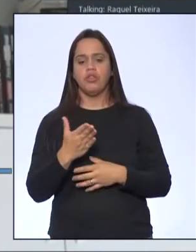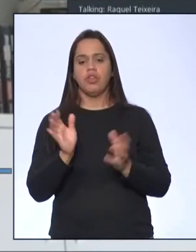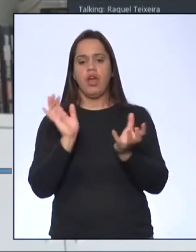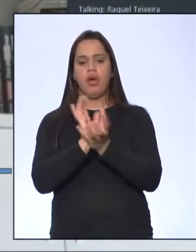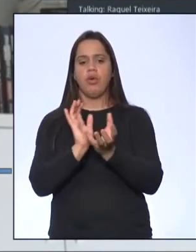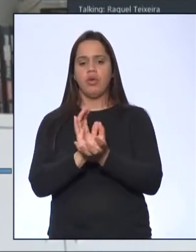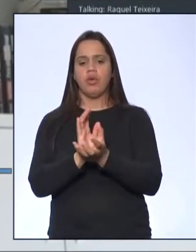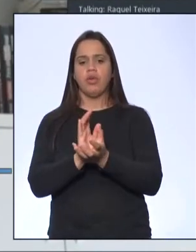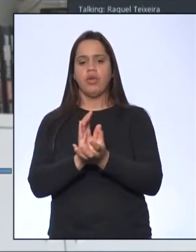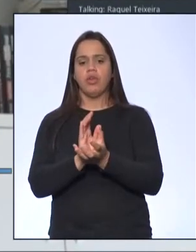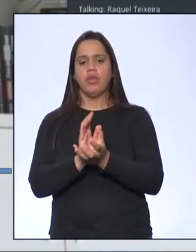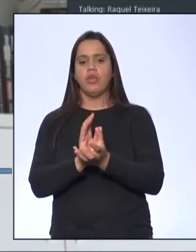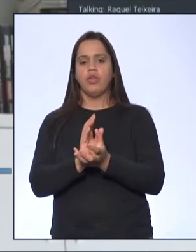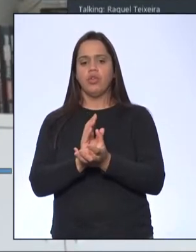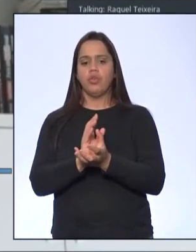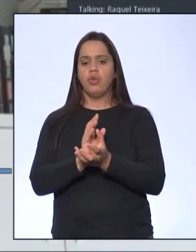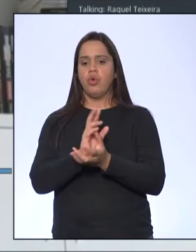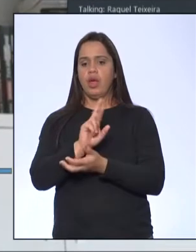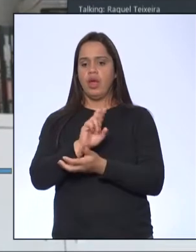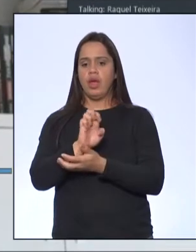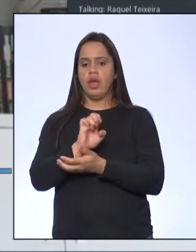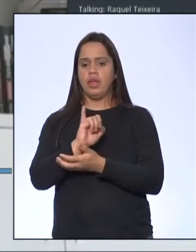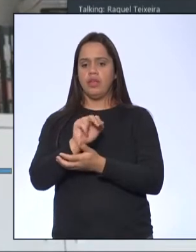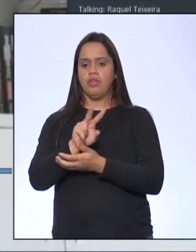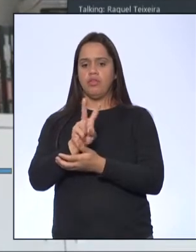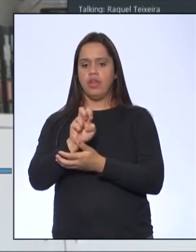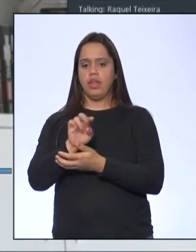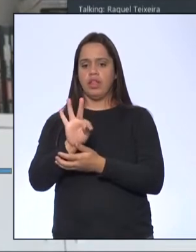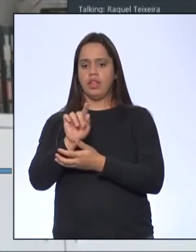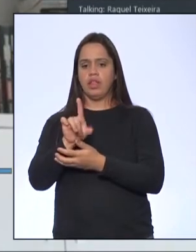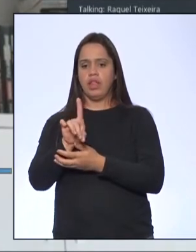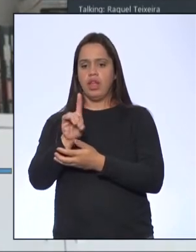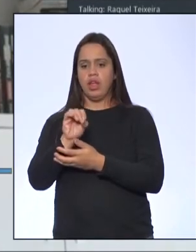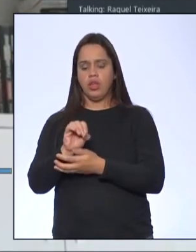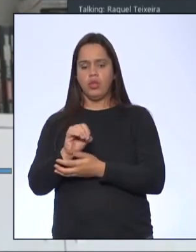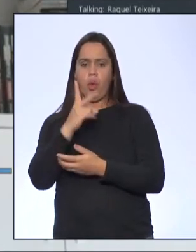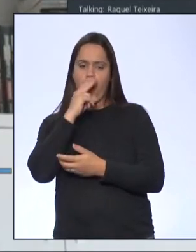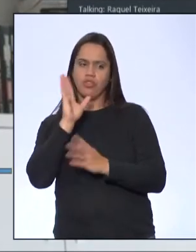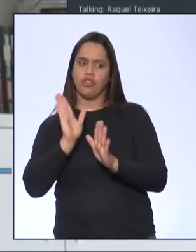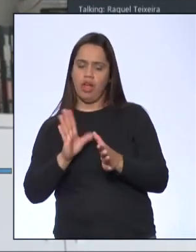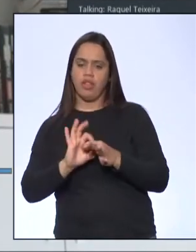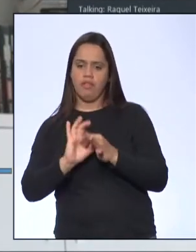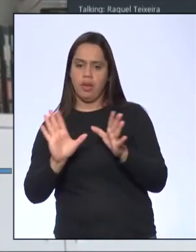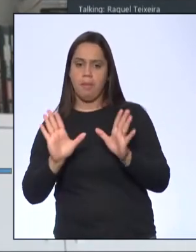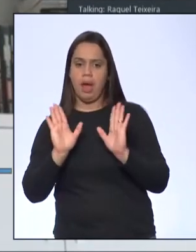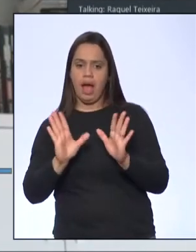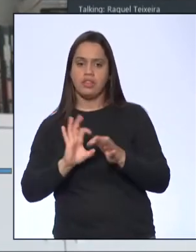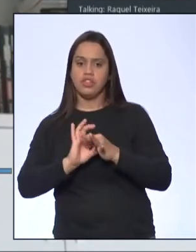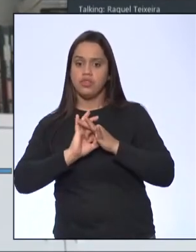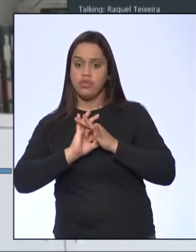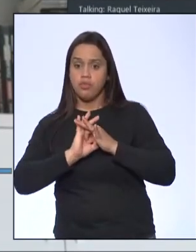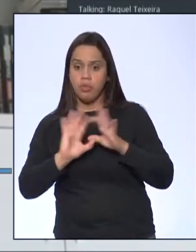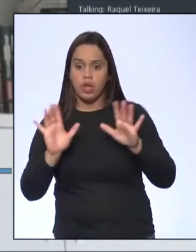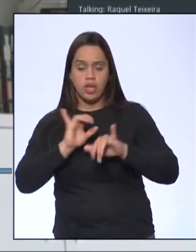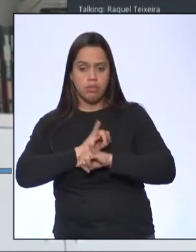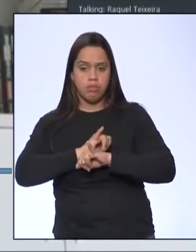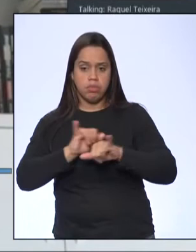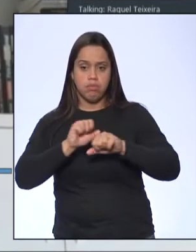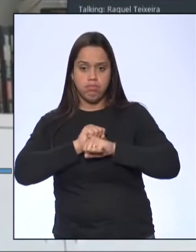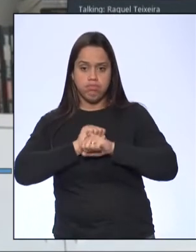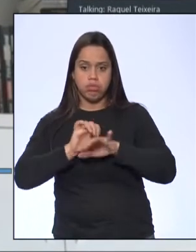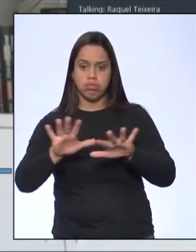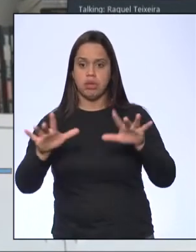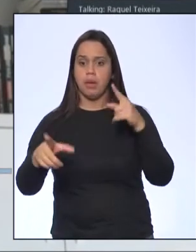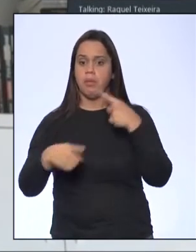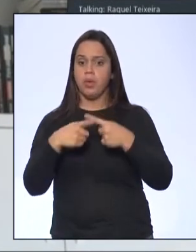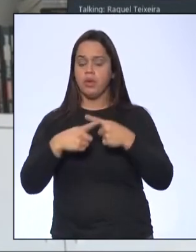técnica do Reinventando que disponibilize. Eu acho que isso já está sendo feito, mas disponibilize bastante, porque é um material